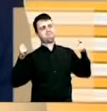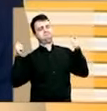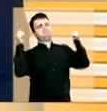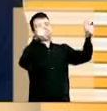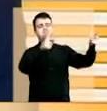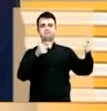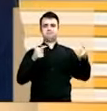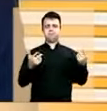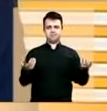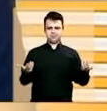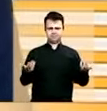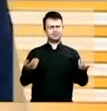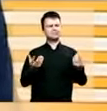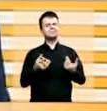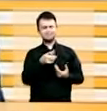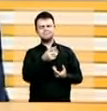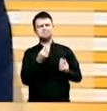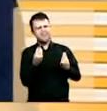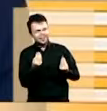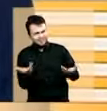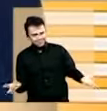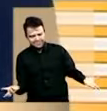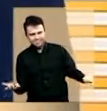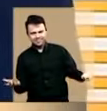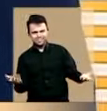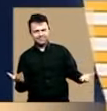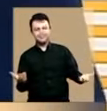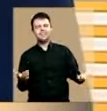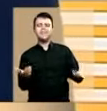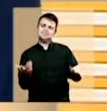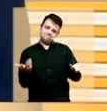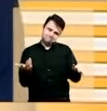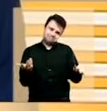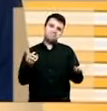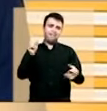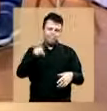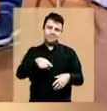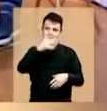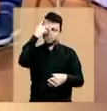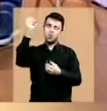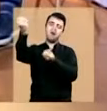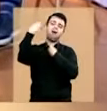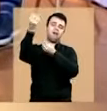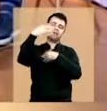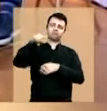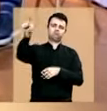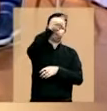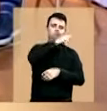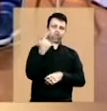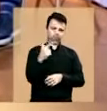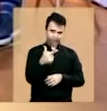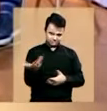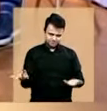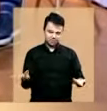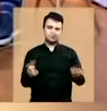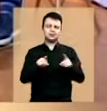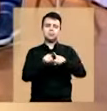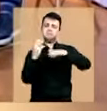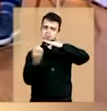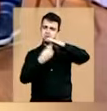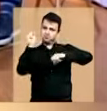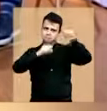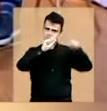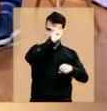Poxa vida, mas precisava ser dessa forma? Mas é uma questão de educação, né? Então a gente vê assim as